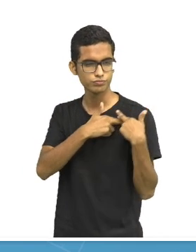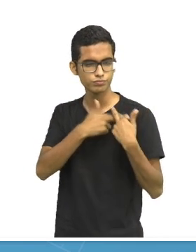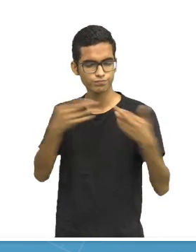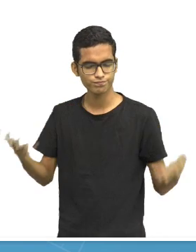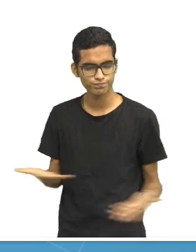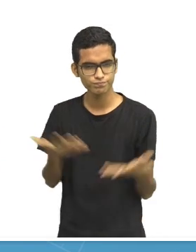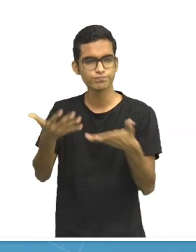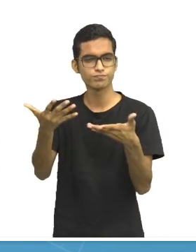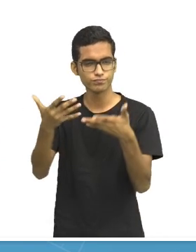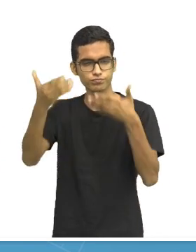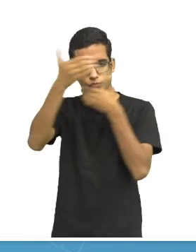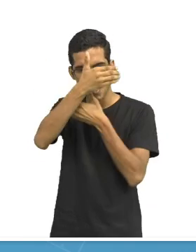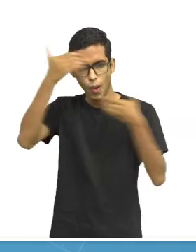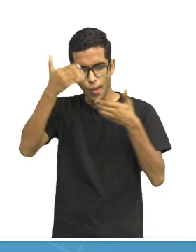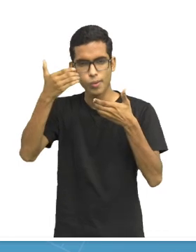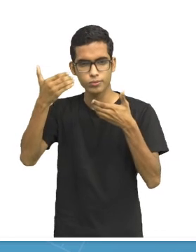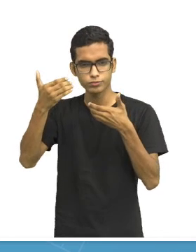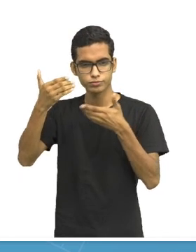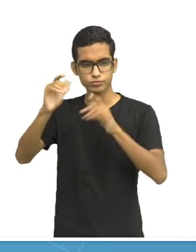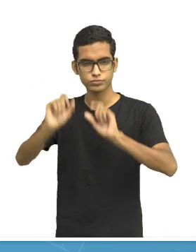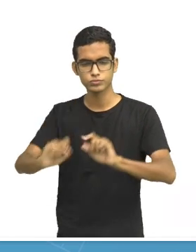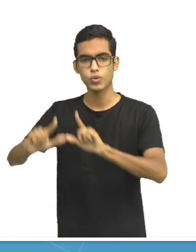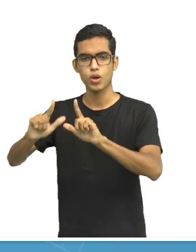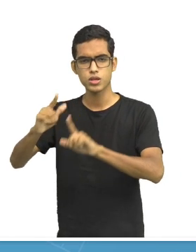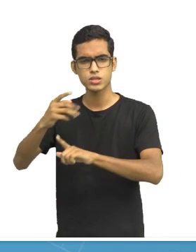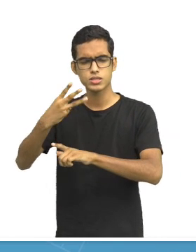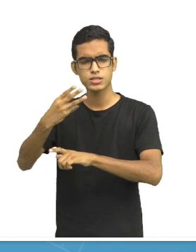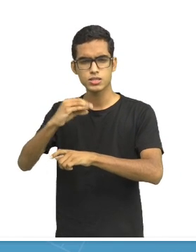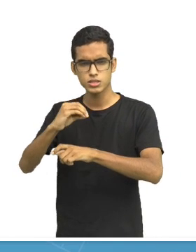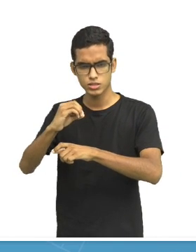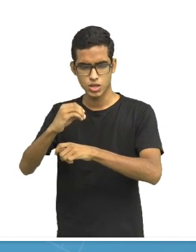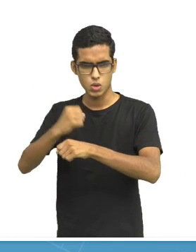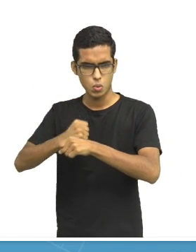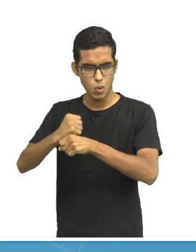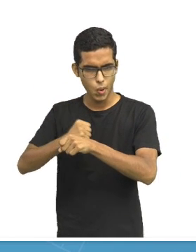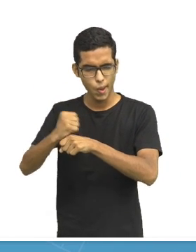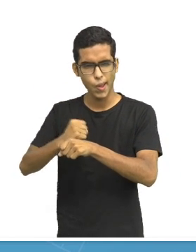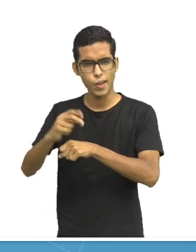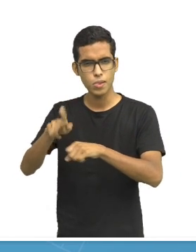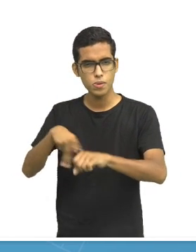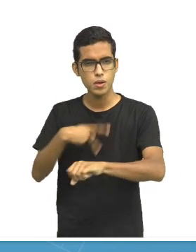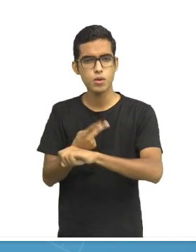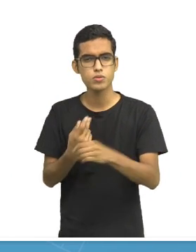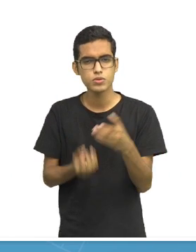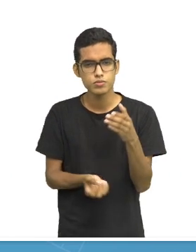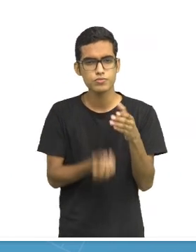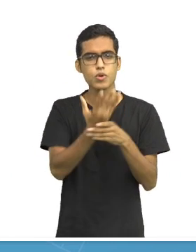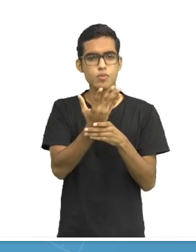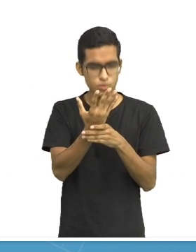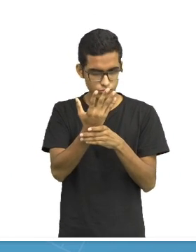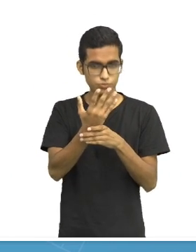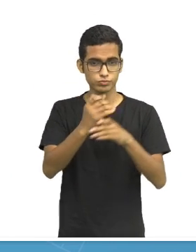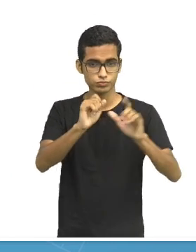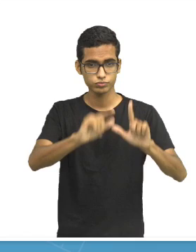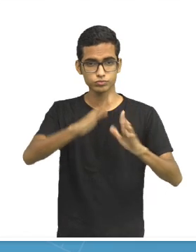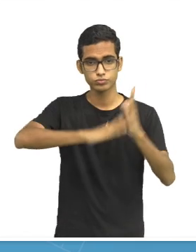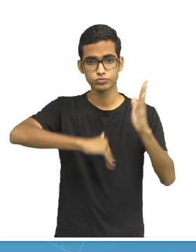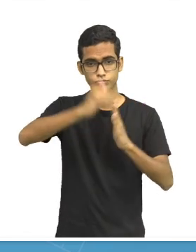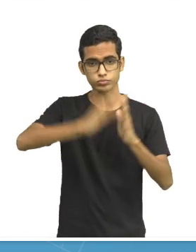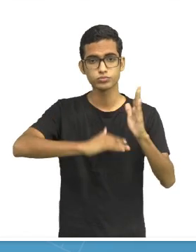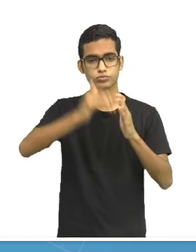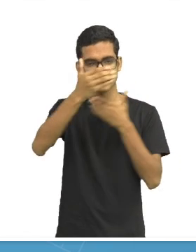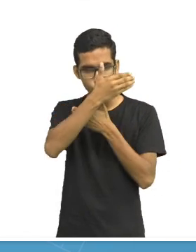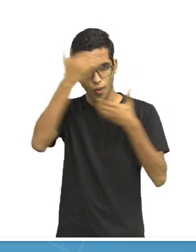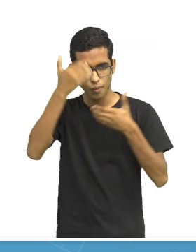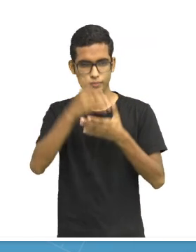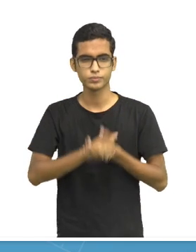obra Guernica 30 anos após sua primeira obra cubista, Les Demoiselles